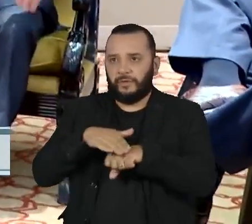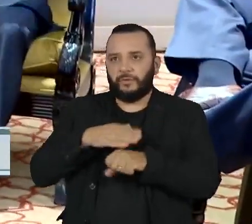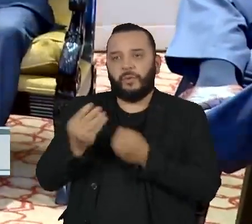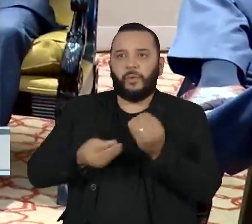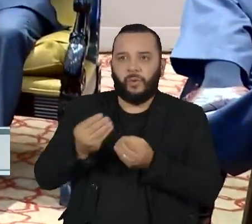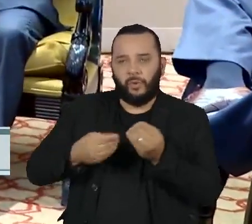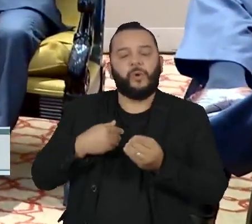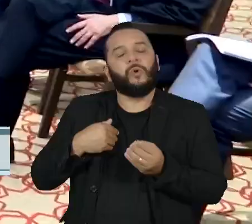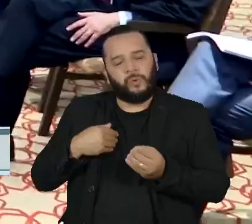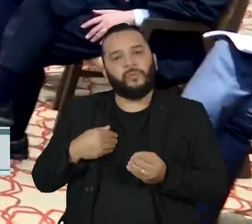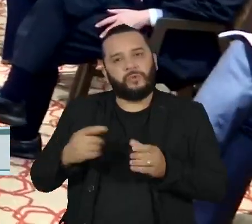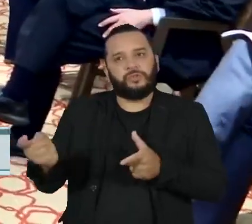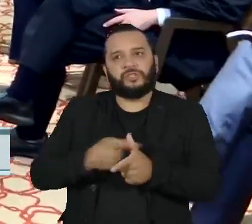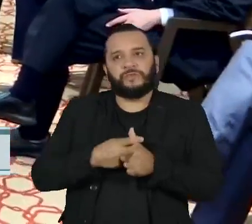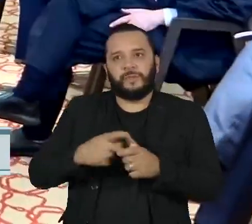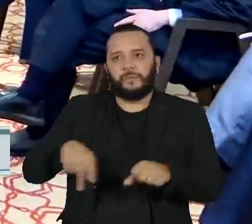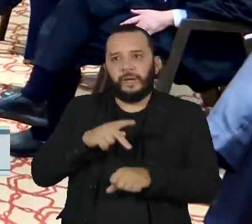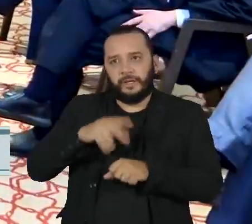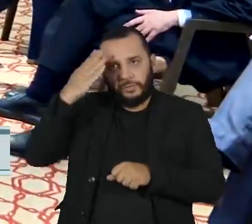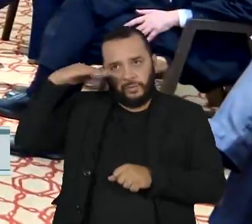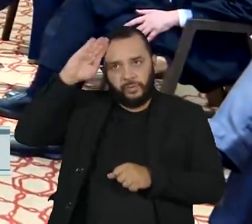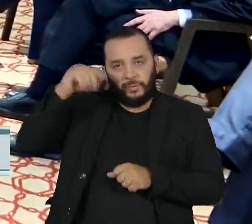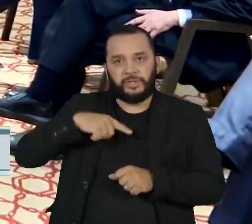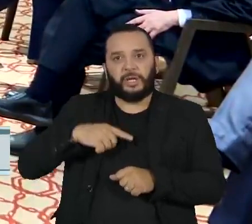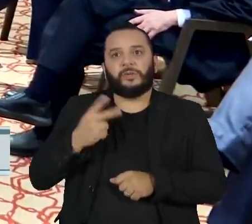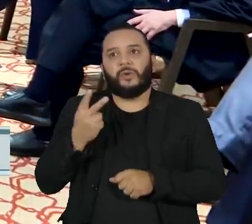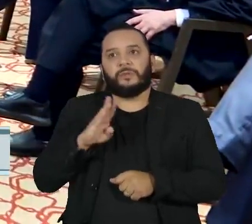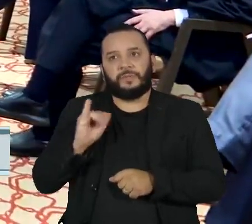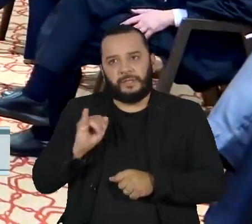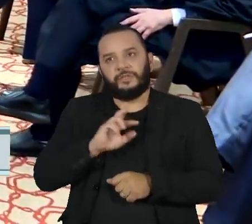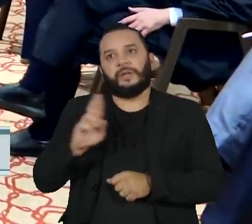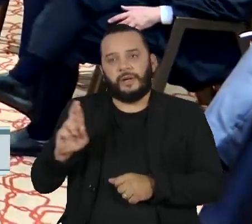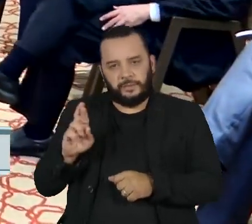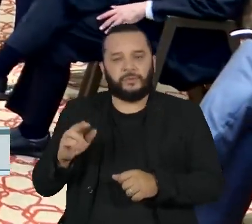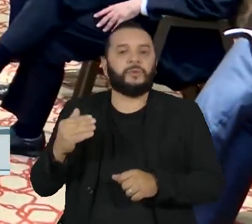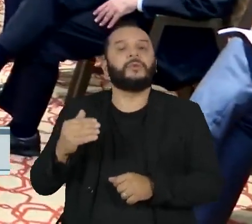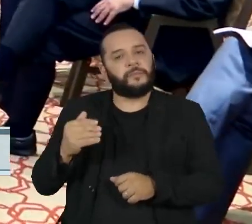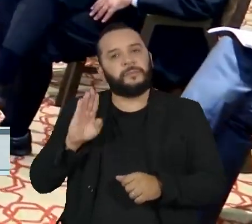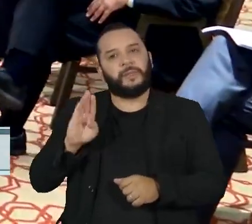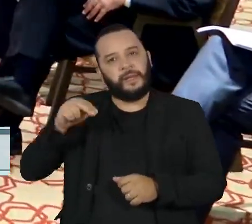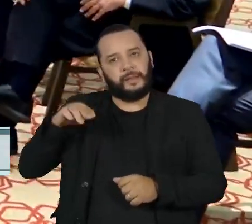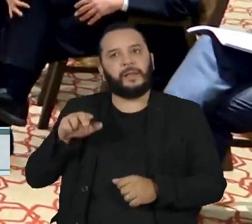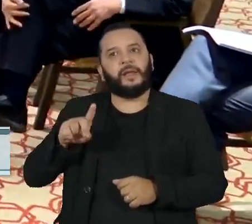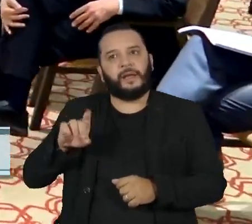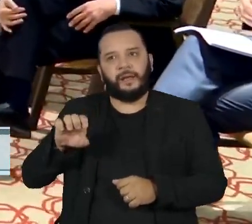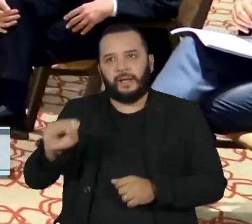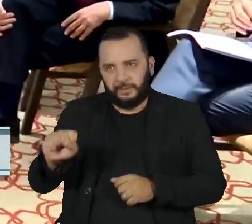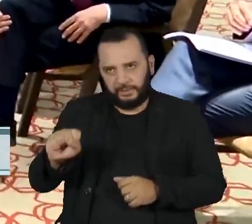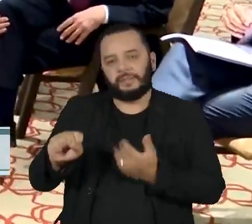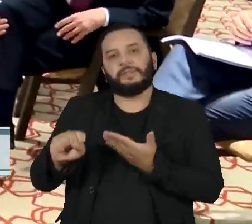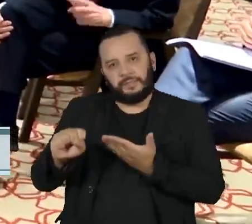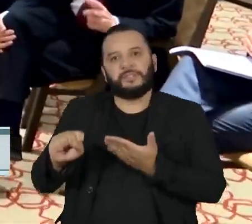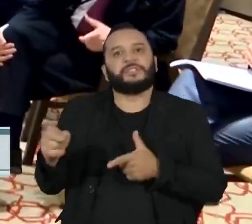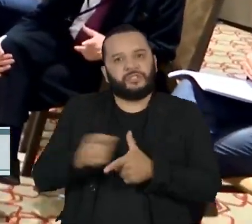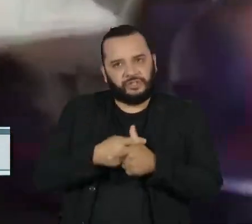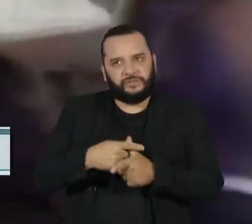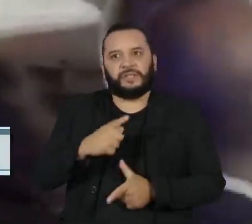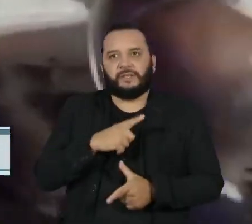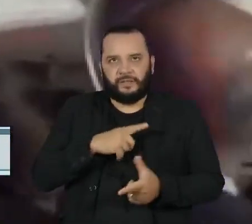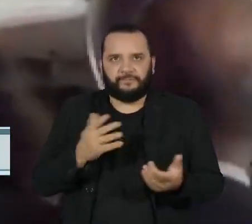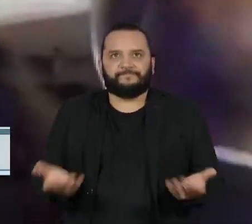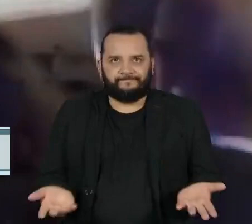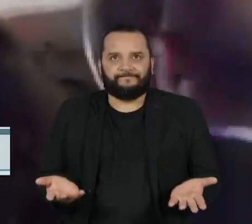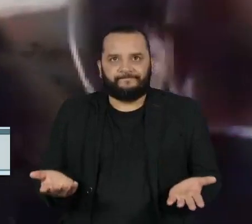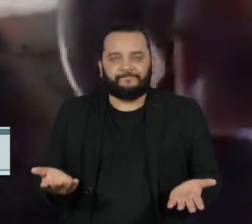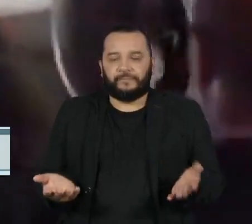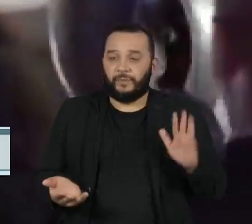do país caribenho, que já ultrapassa os 2 bilhões de reais, com o Banco Nacional de Desenvolvimento Econômico e Social, o BNDES.